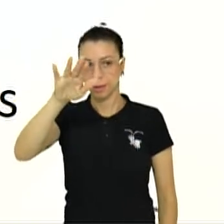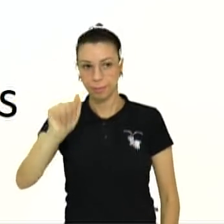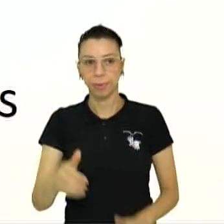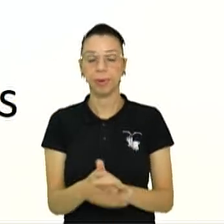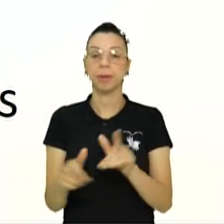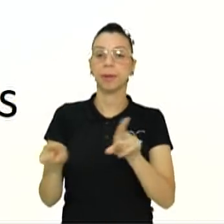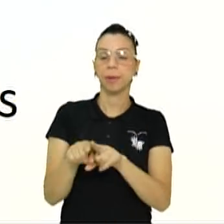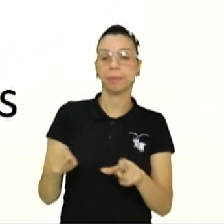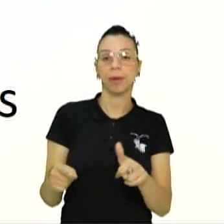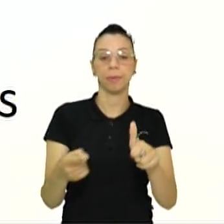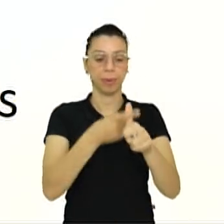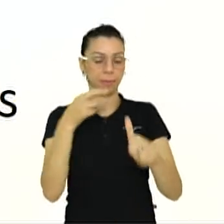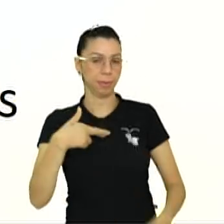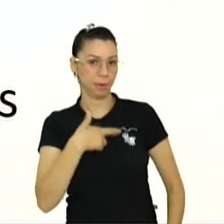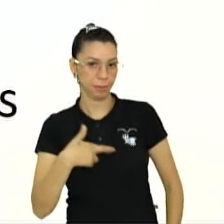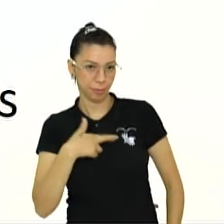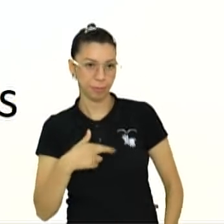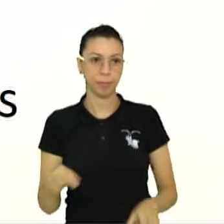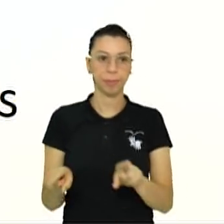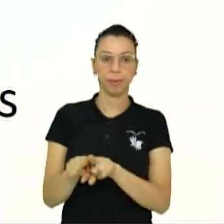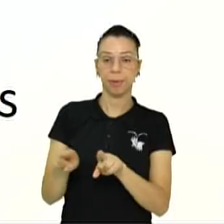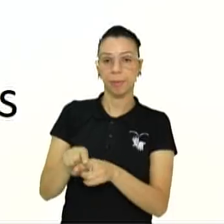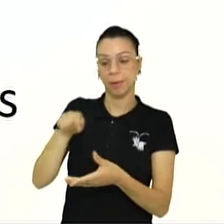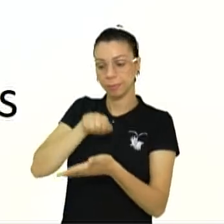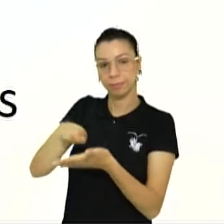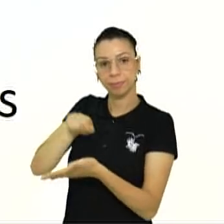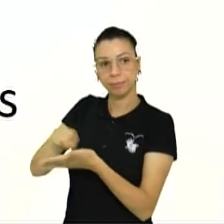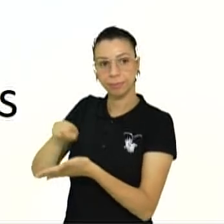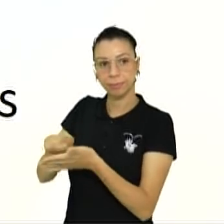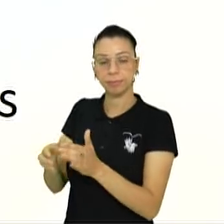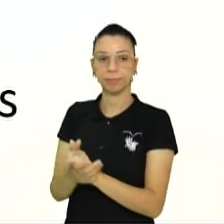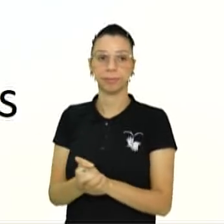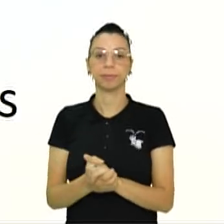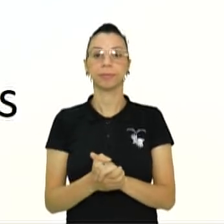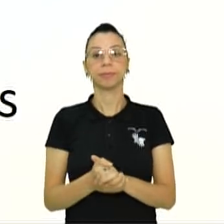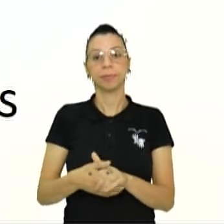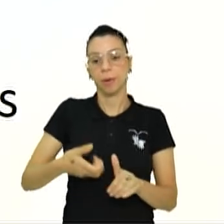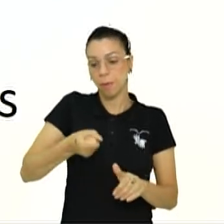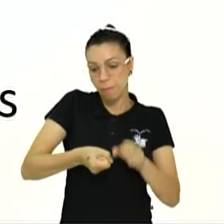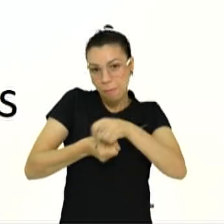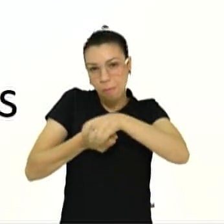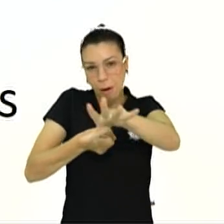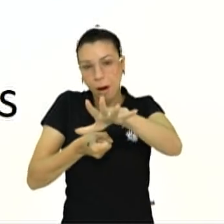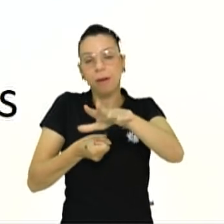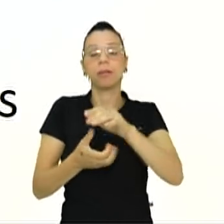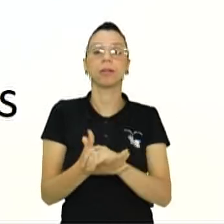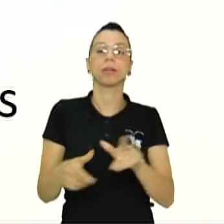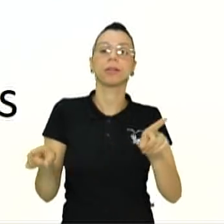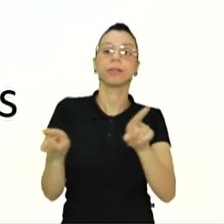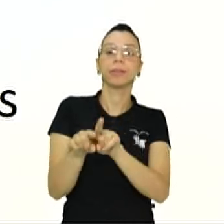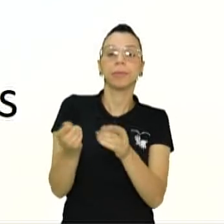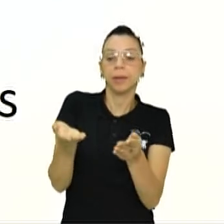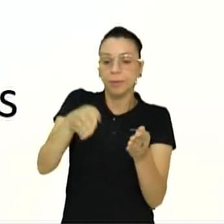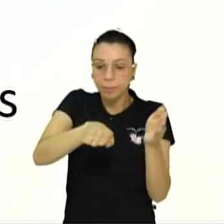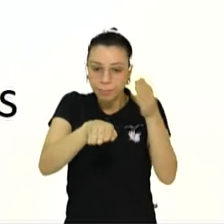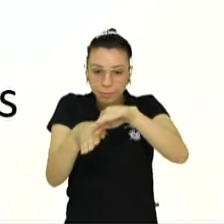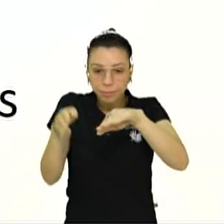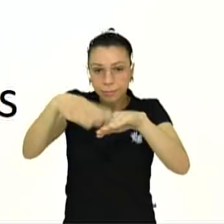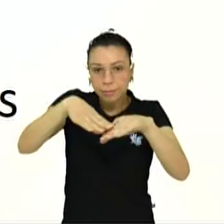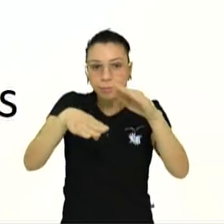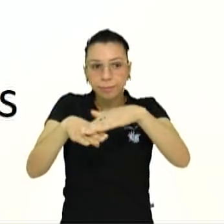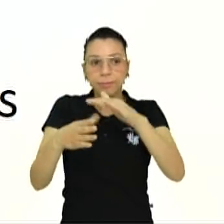romance, Sodo, a escrita, Shoshinbon Odori, que são as lanternas, origami, que é a